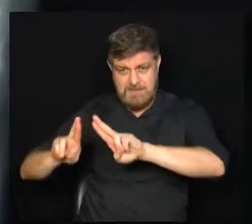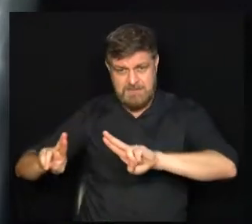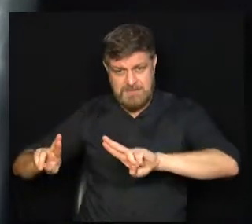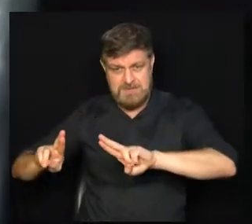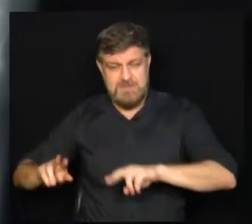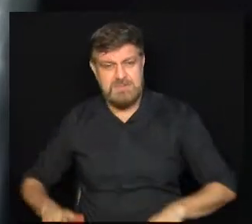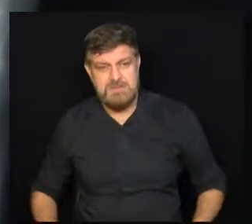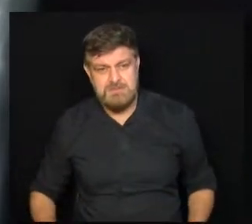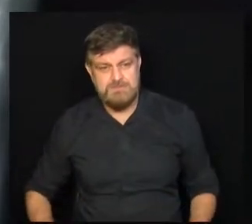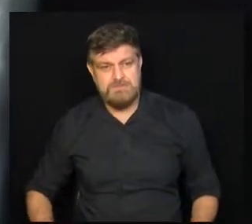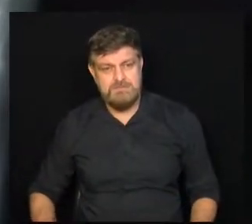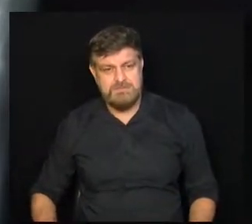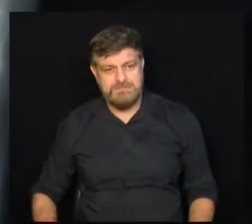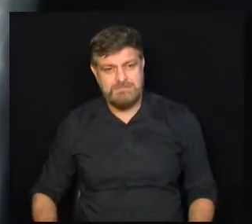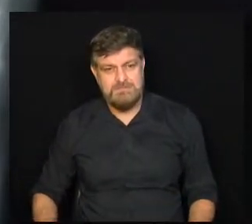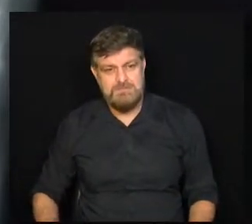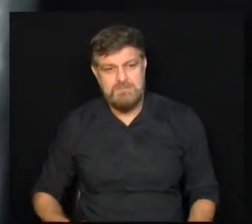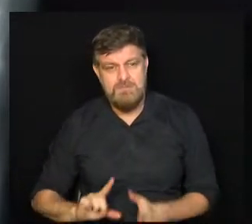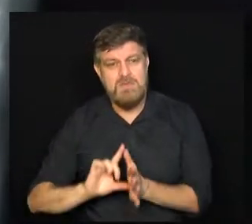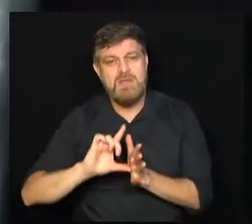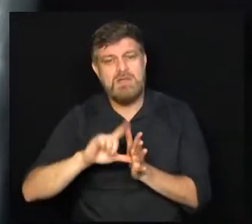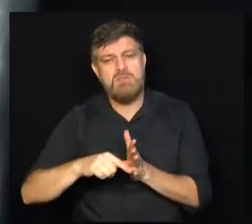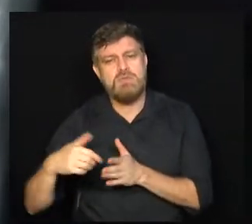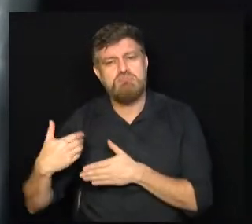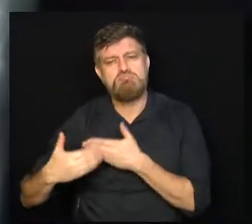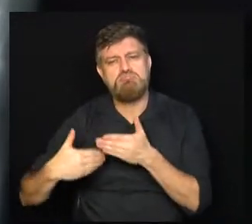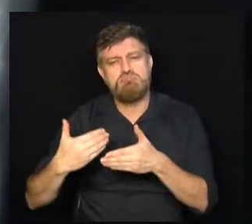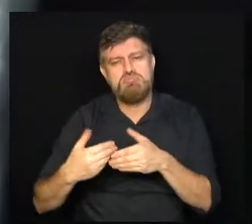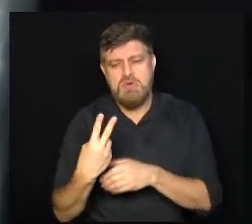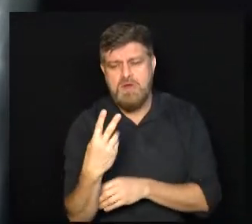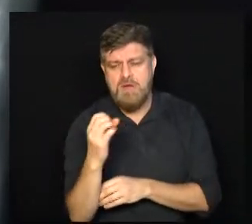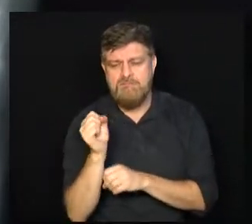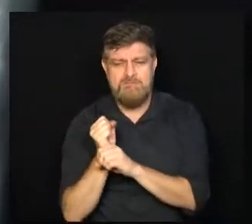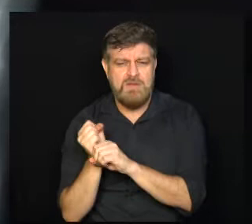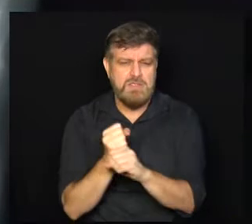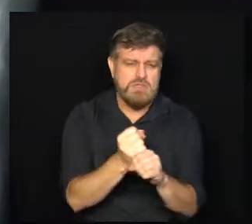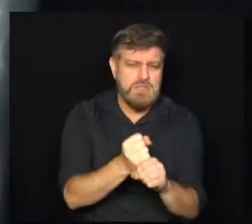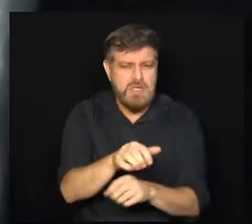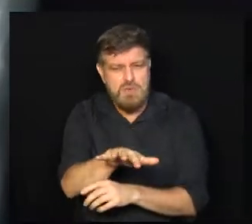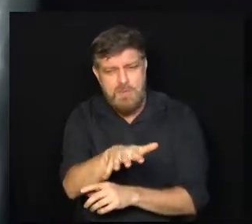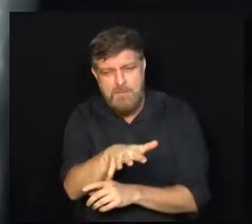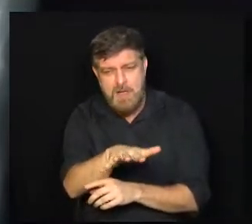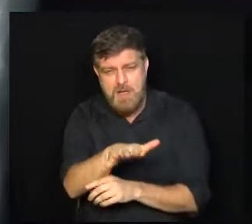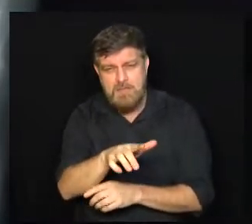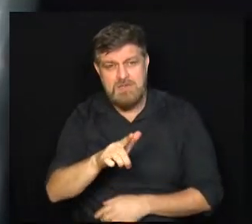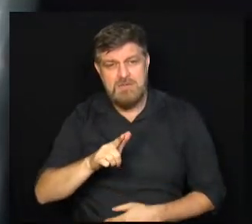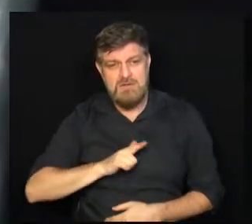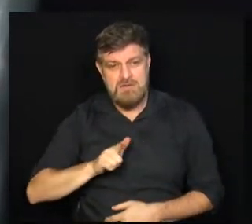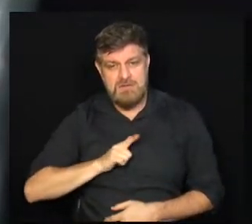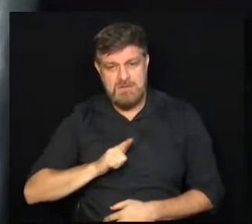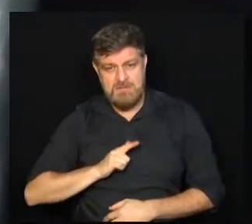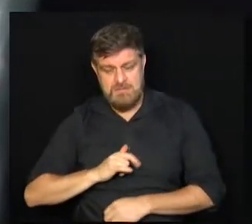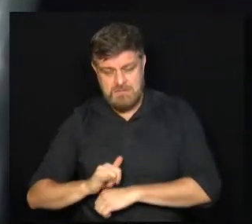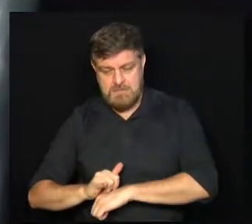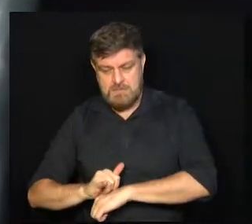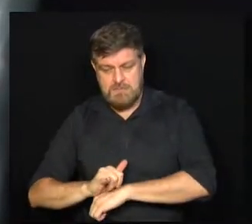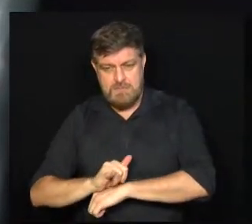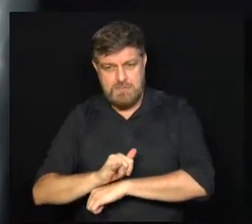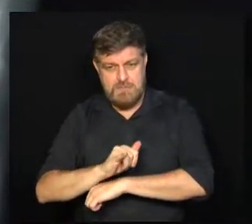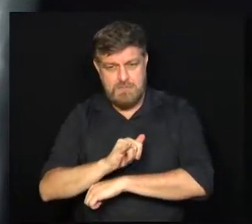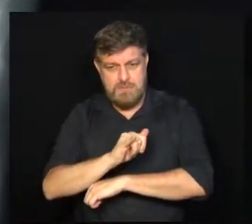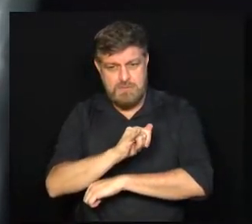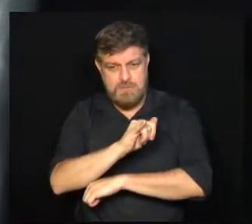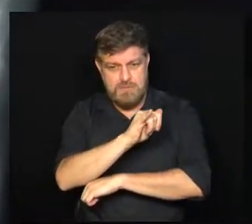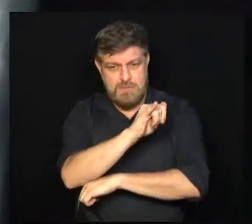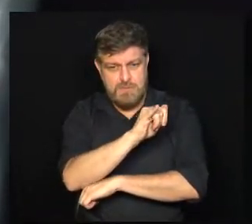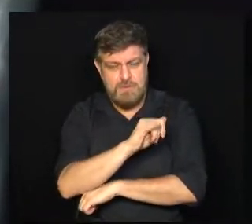Bagatelle. E depois de 20 anos aproximadamente, a aviação foi tomando um vulto